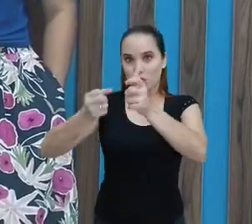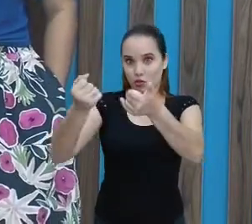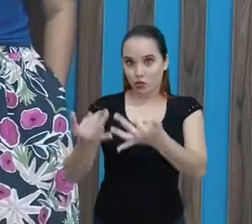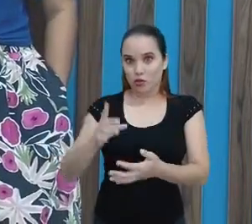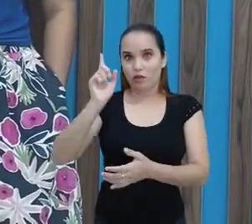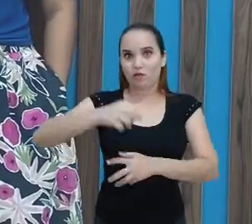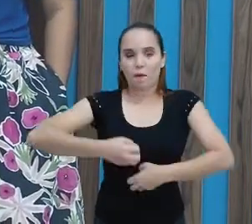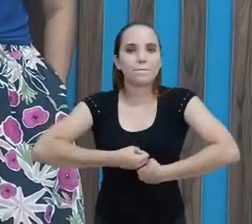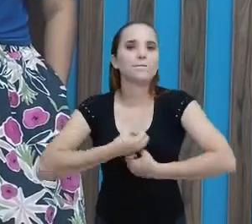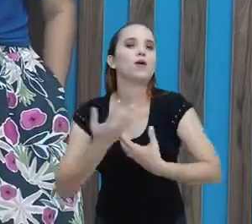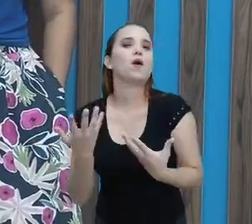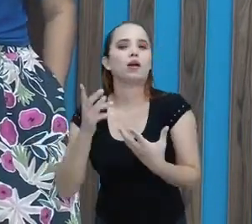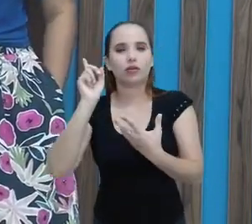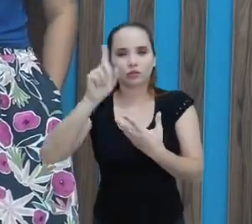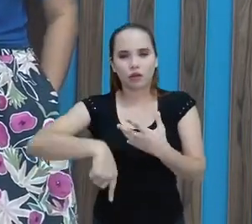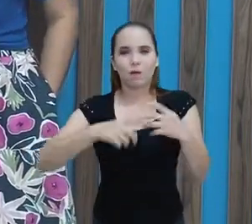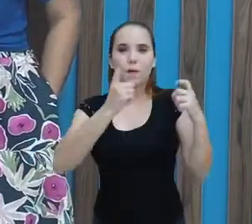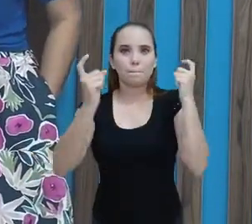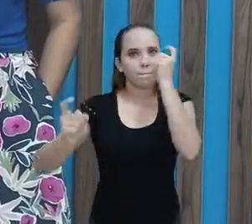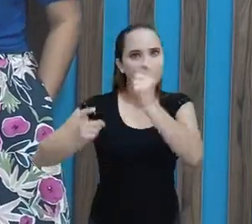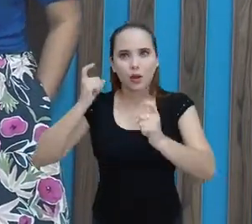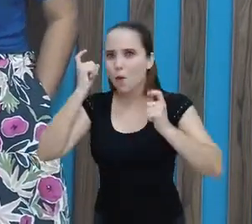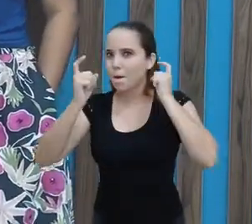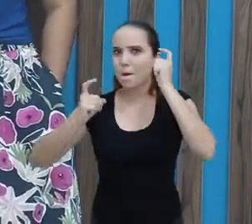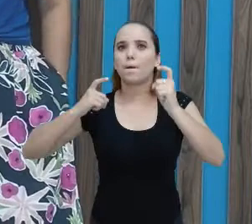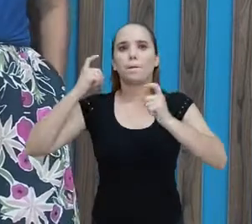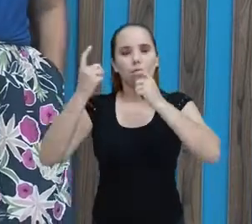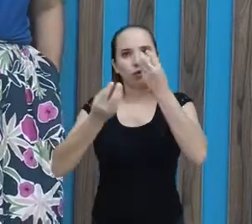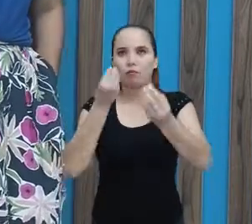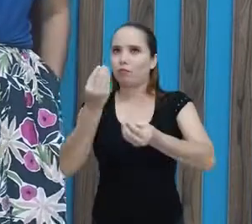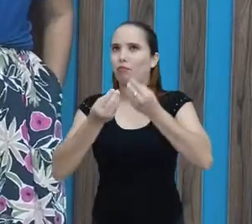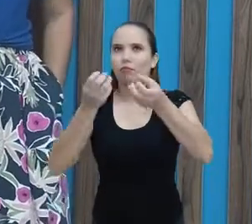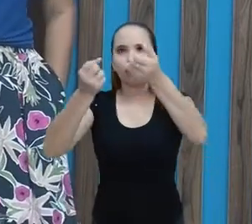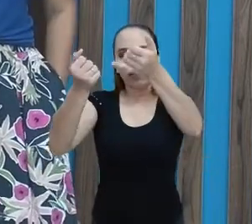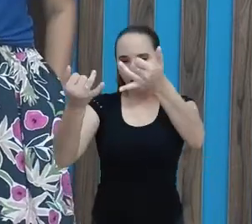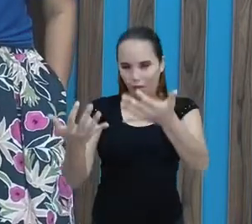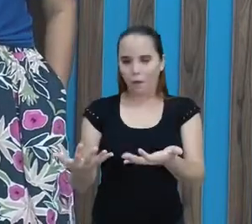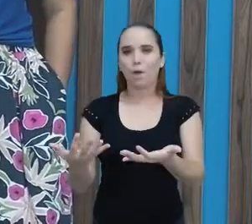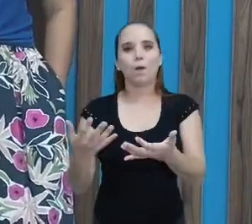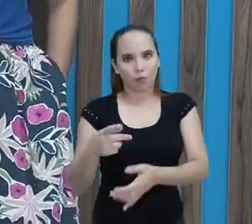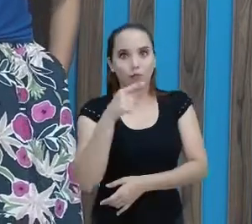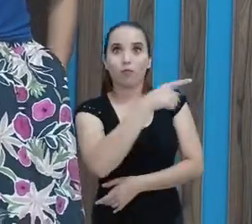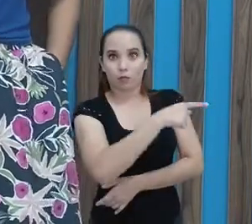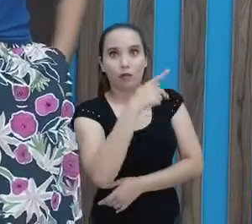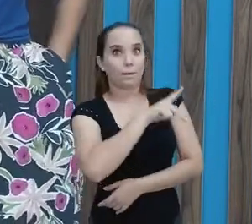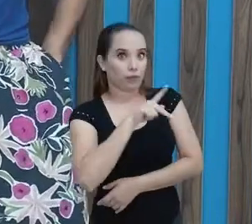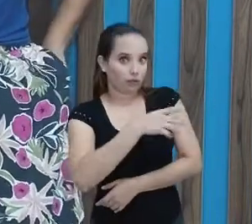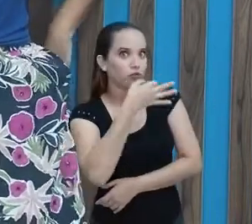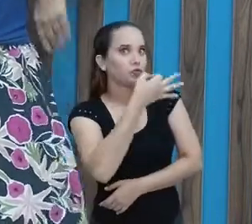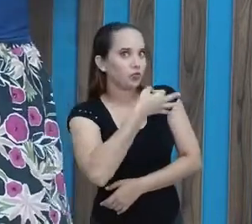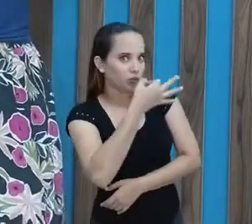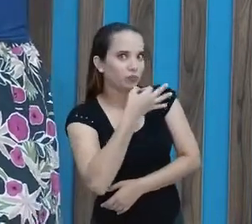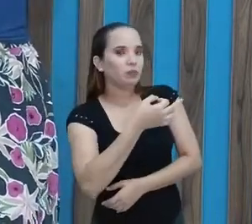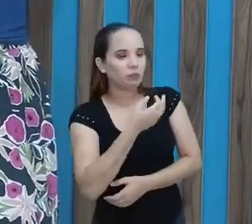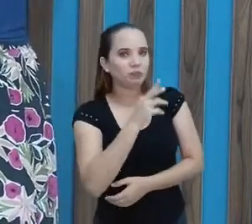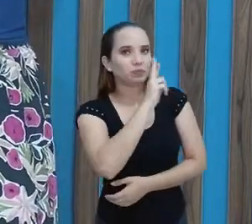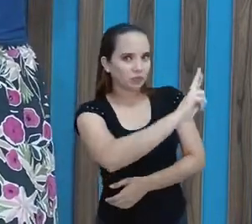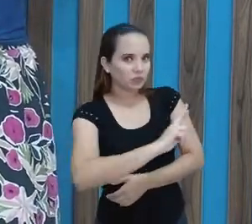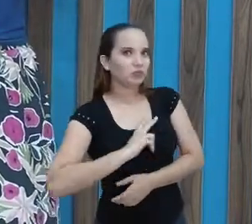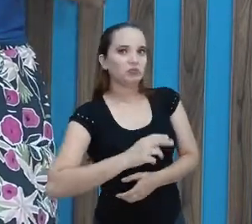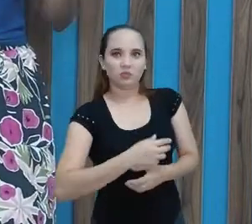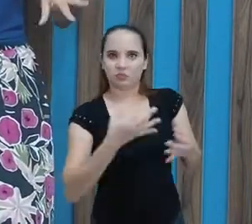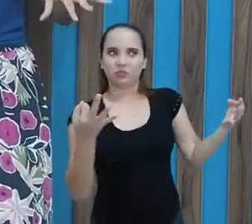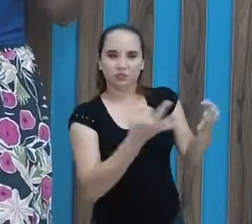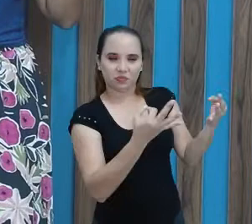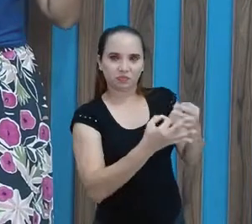com a forma. Sim. Aqui eu não tenho, nesse texto 2, e a professora Adriana respondeu brilhantemente, fazendo o papel de vocês, mas eu quero saber